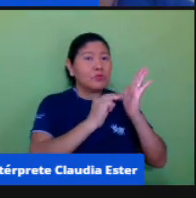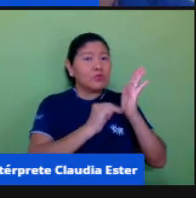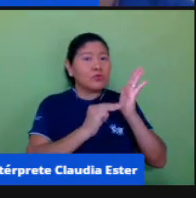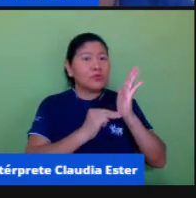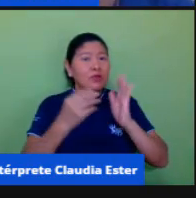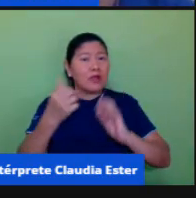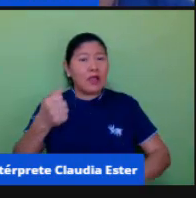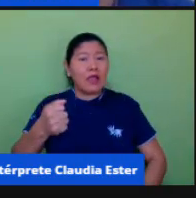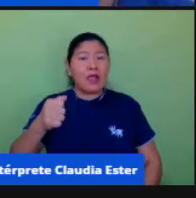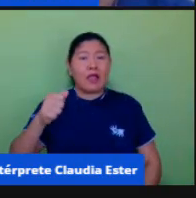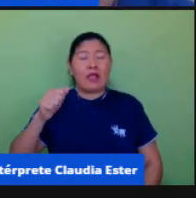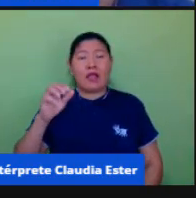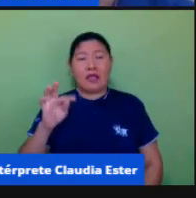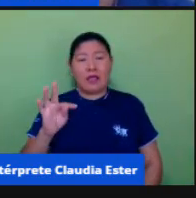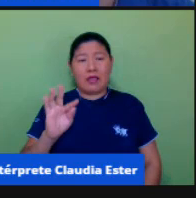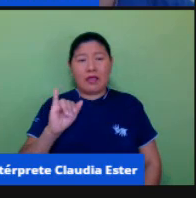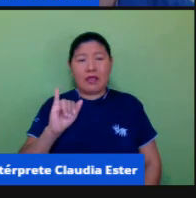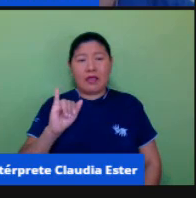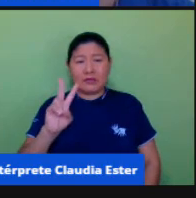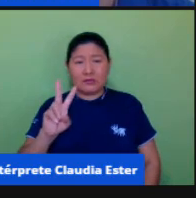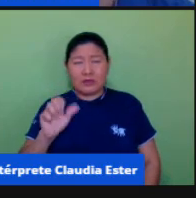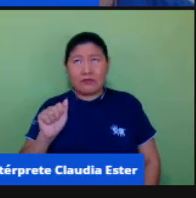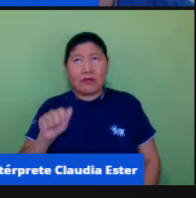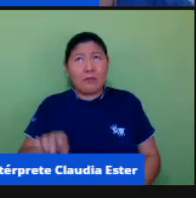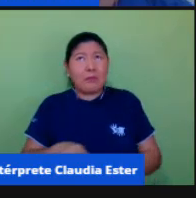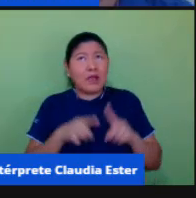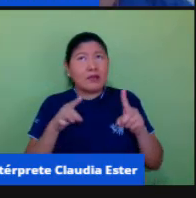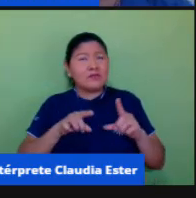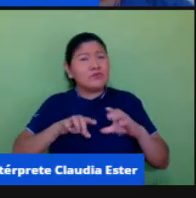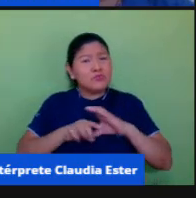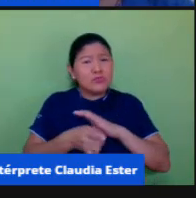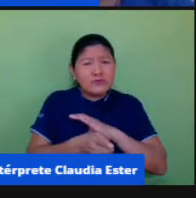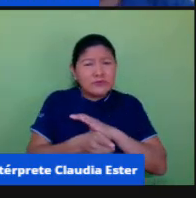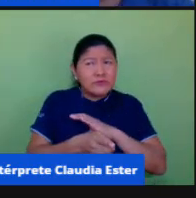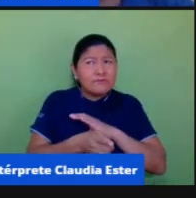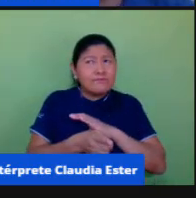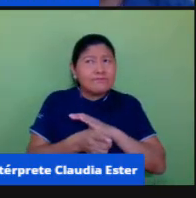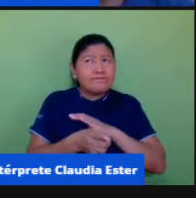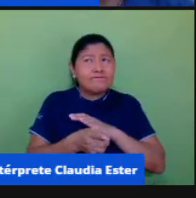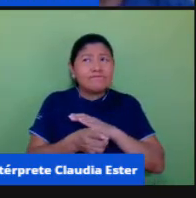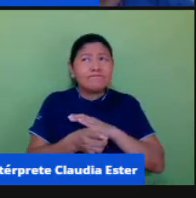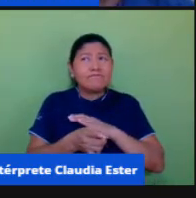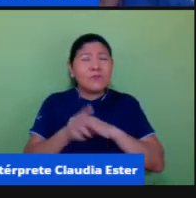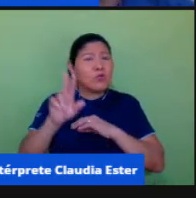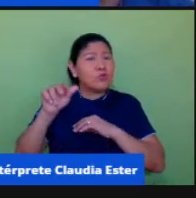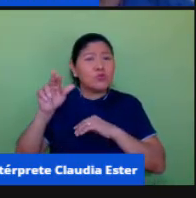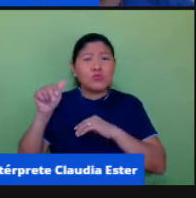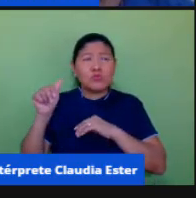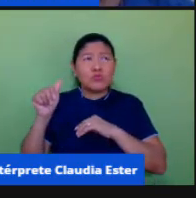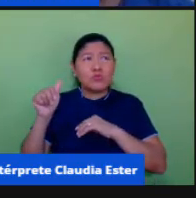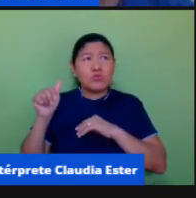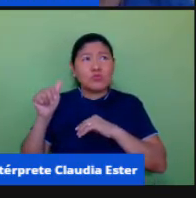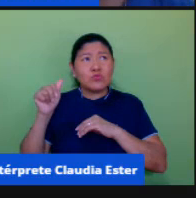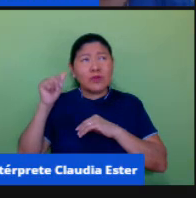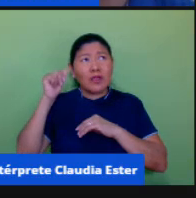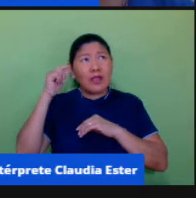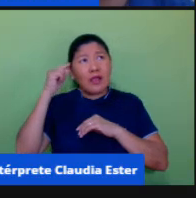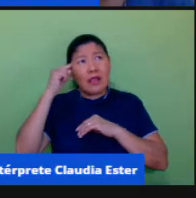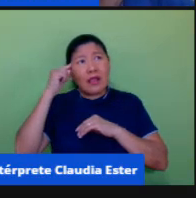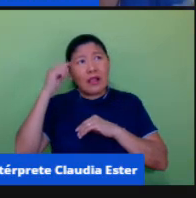sentido, mas sistematizar o ensino com metodologias ativas, talvez